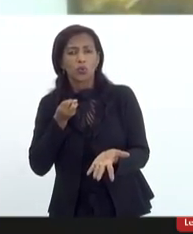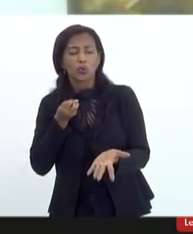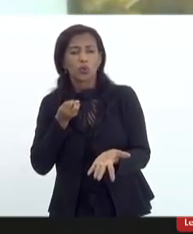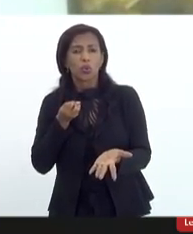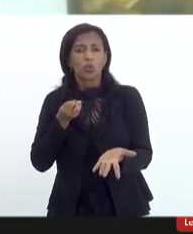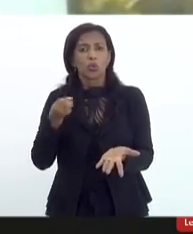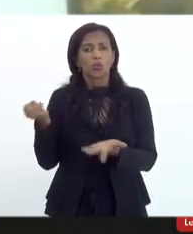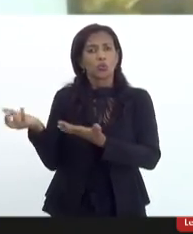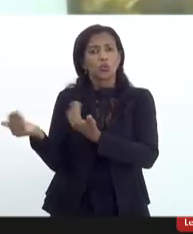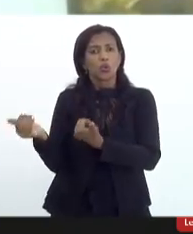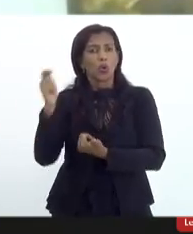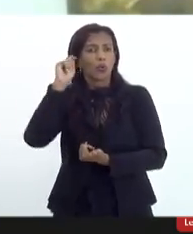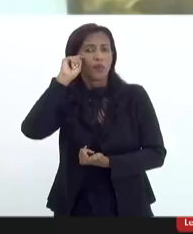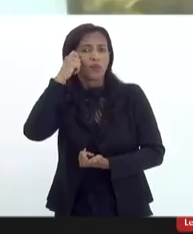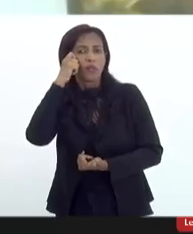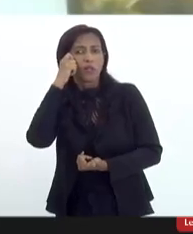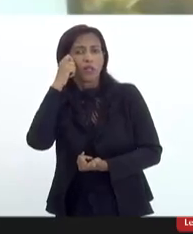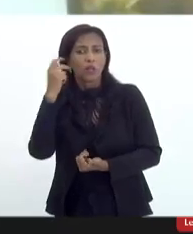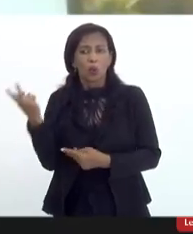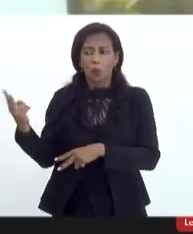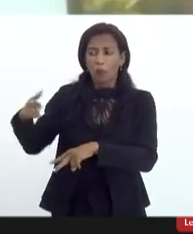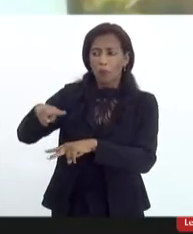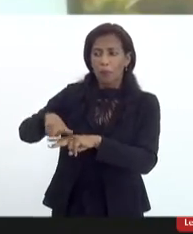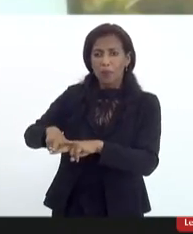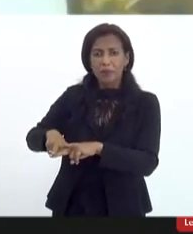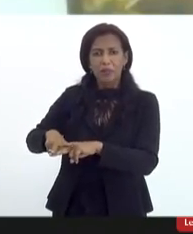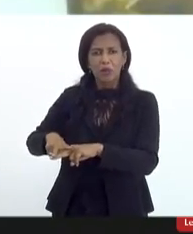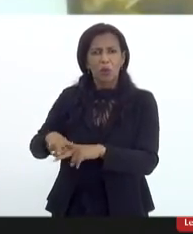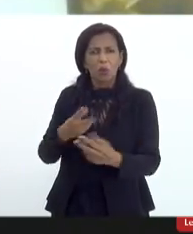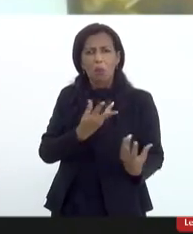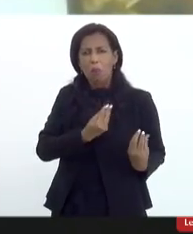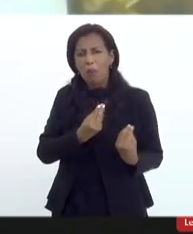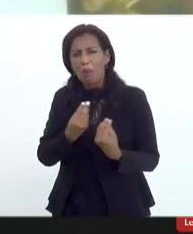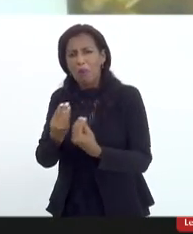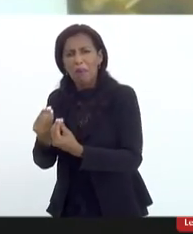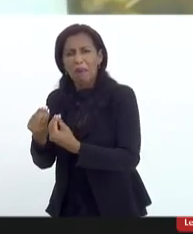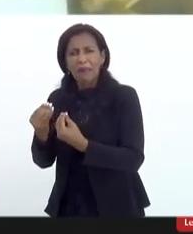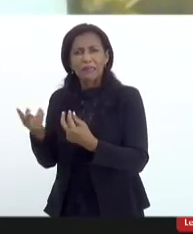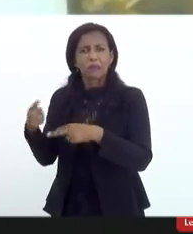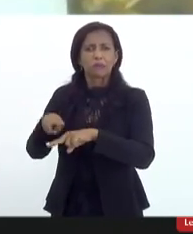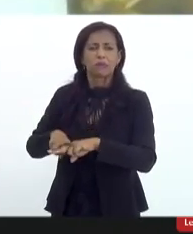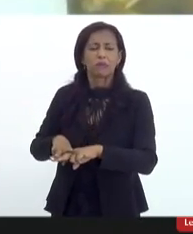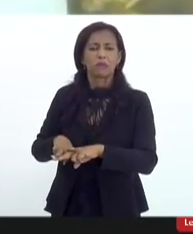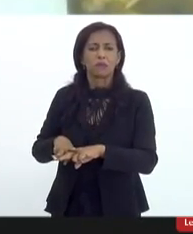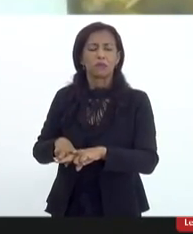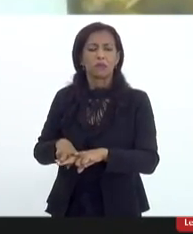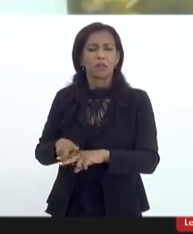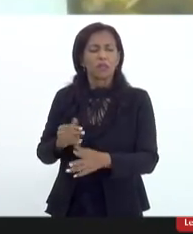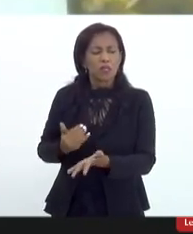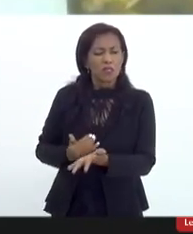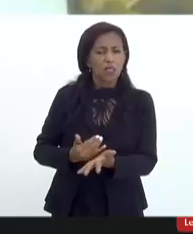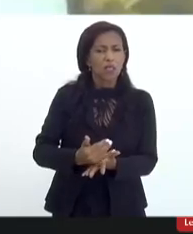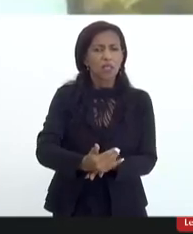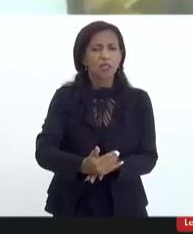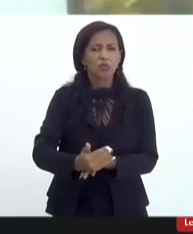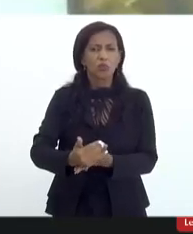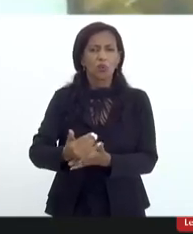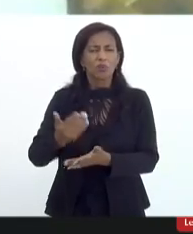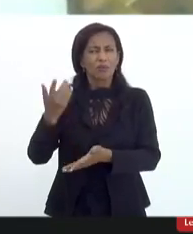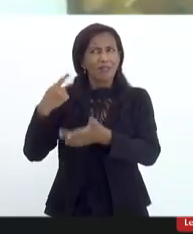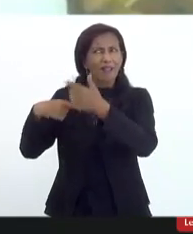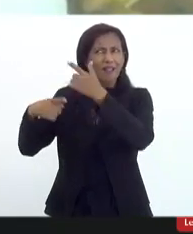consequência do encarceramento em massa. desde o início da nossa